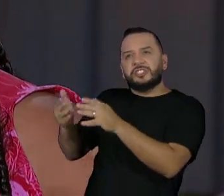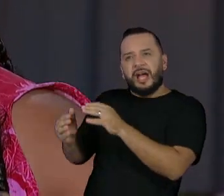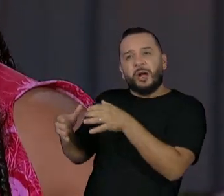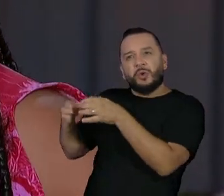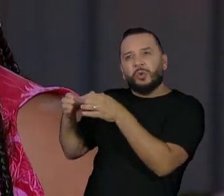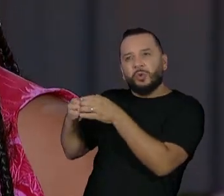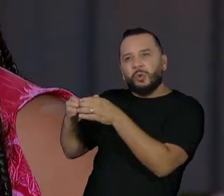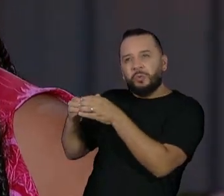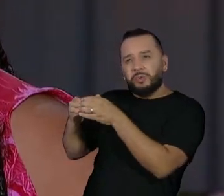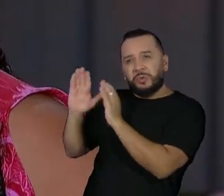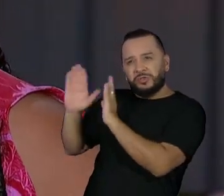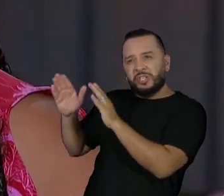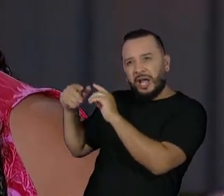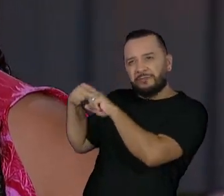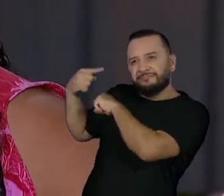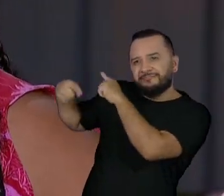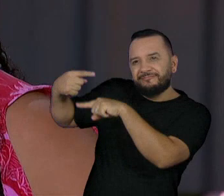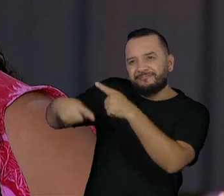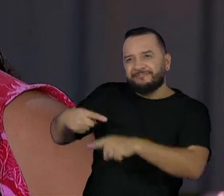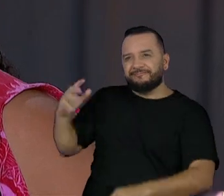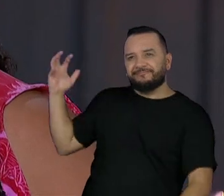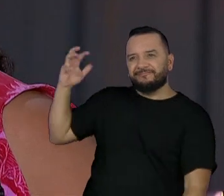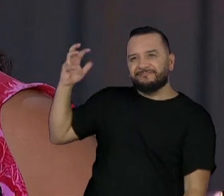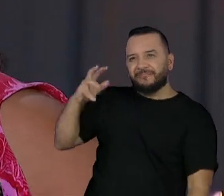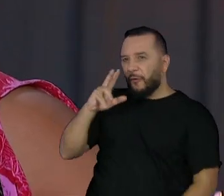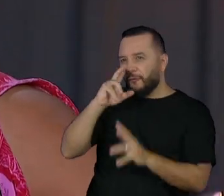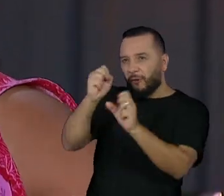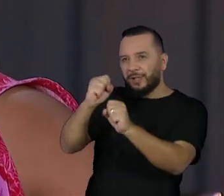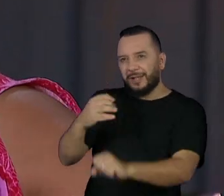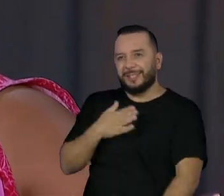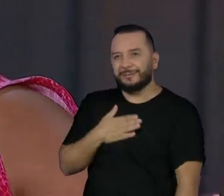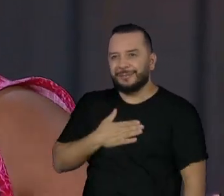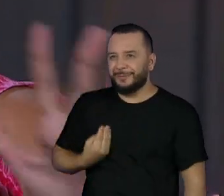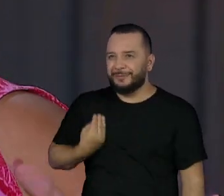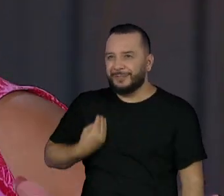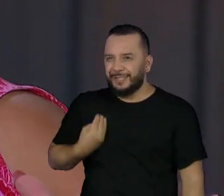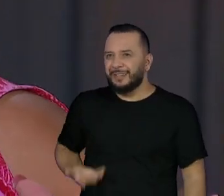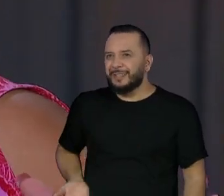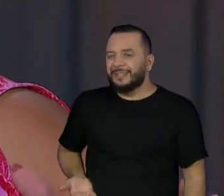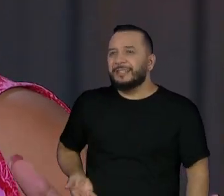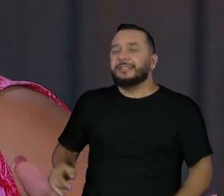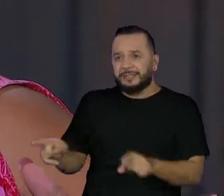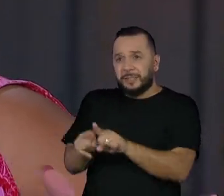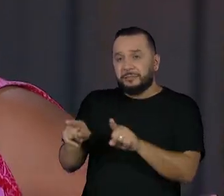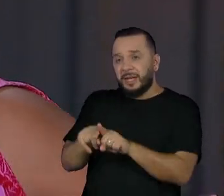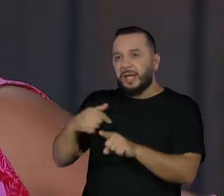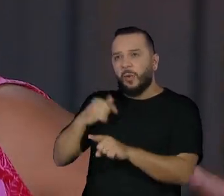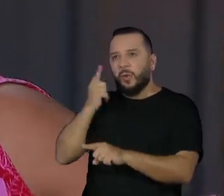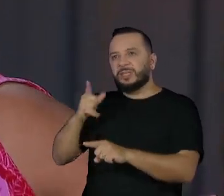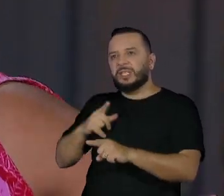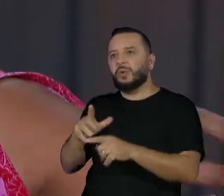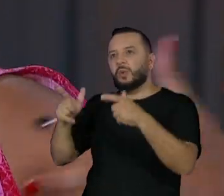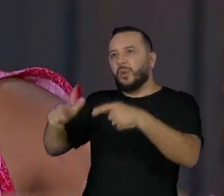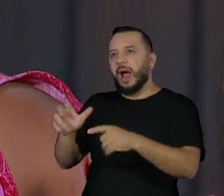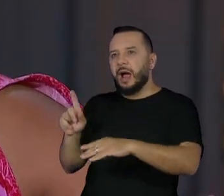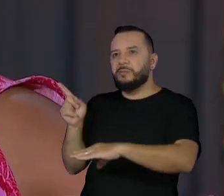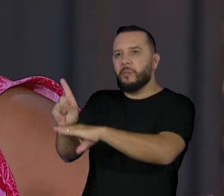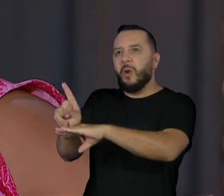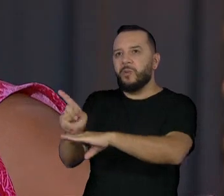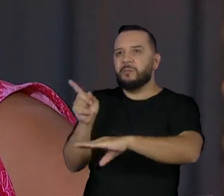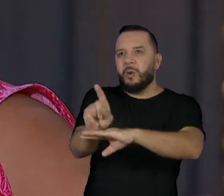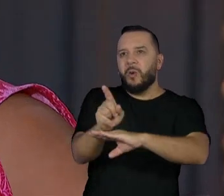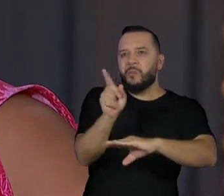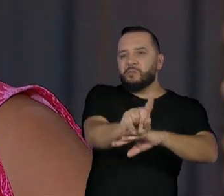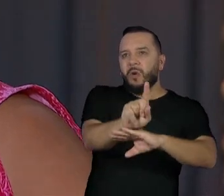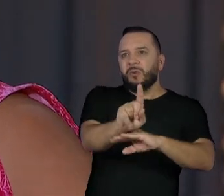me fortalecem. Né? Se eu ocupo um espaço de poder, se eu ocupo um espaço que nenhuma outra pessoa negra ocupou antes, eu tenho um conjunto de pessoas